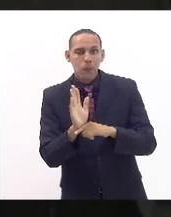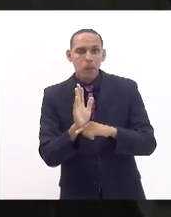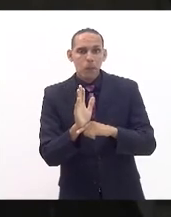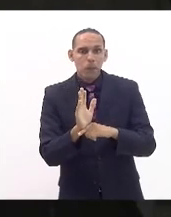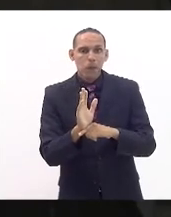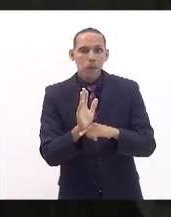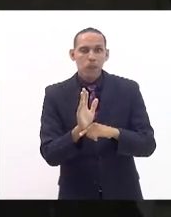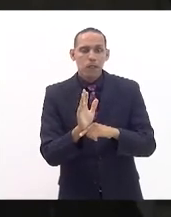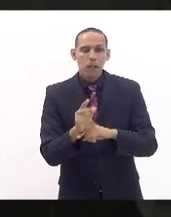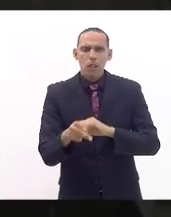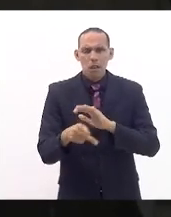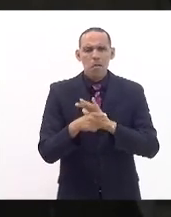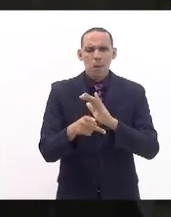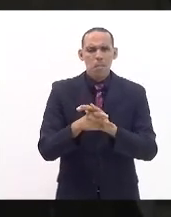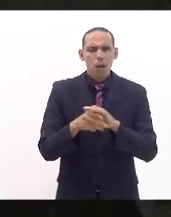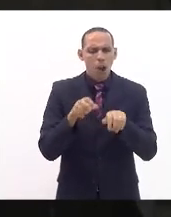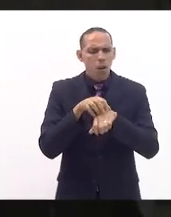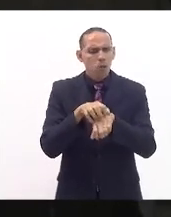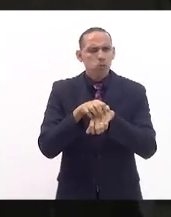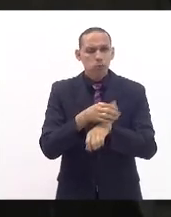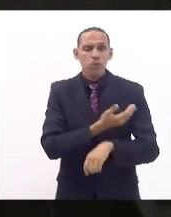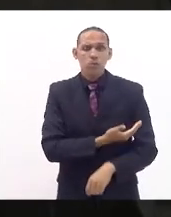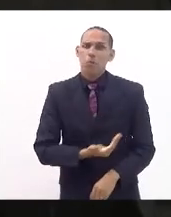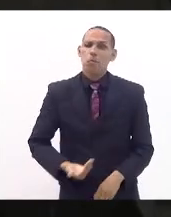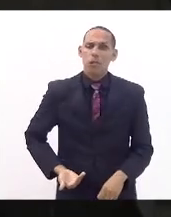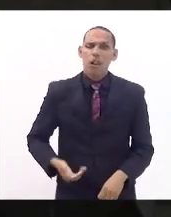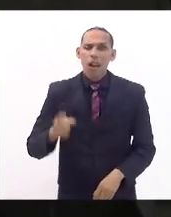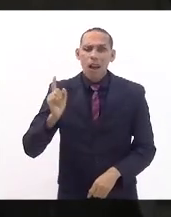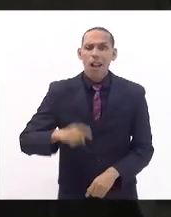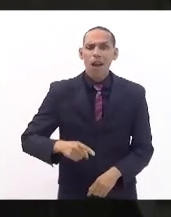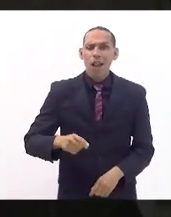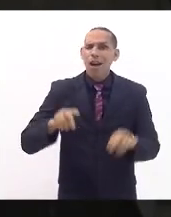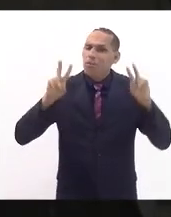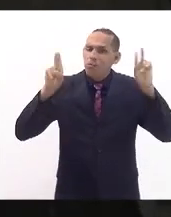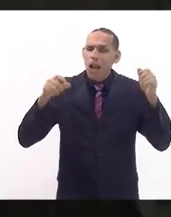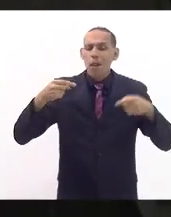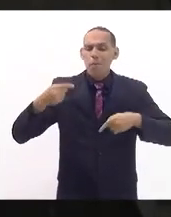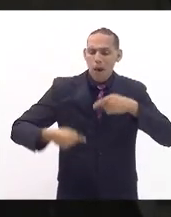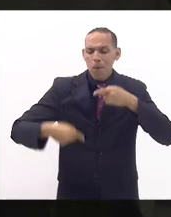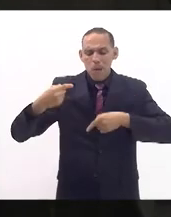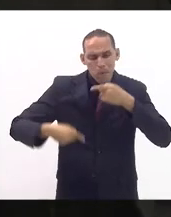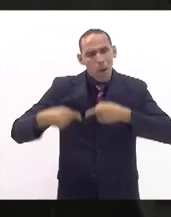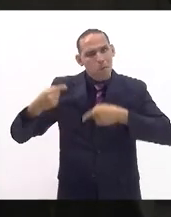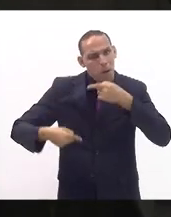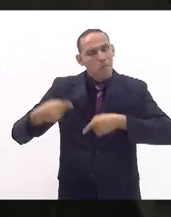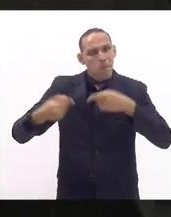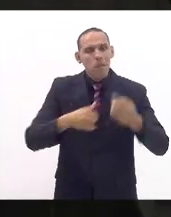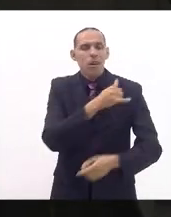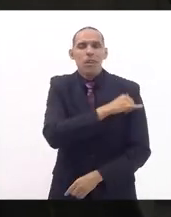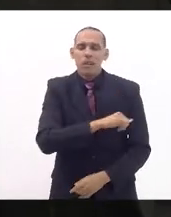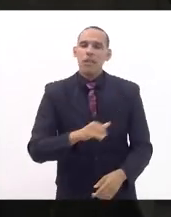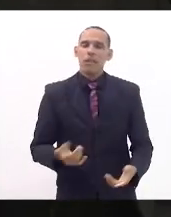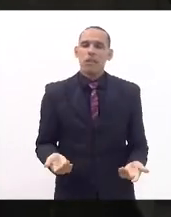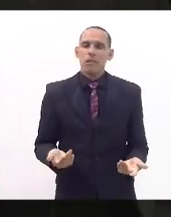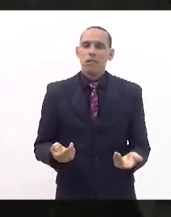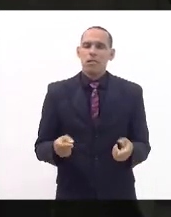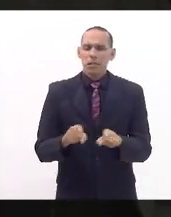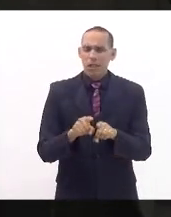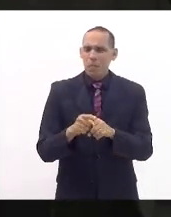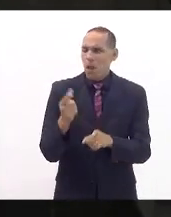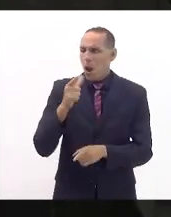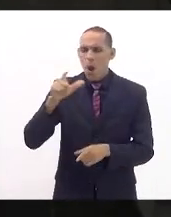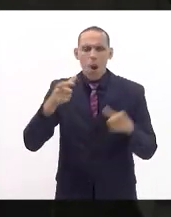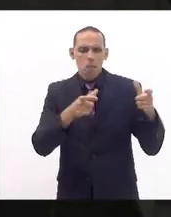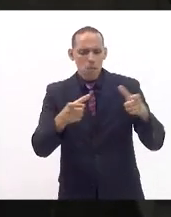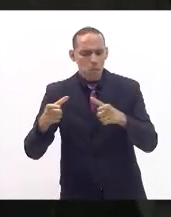do transporte público é o grande tema a ser debatido no Rio de Janeiro e em outras unidades da